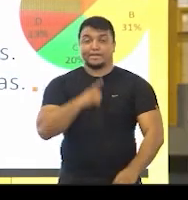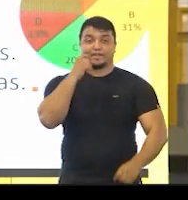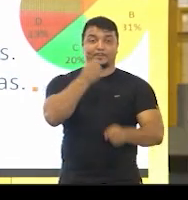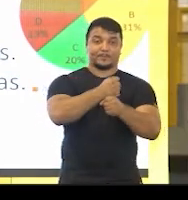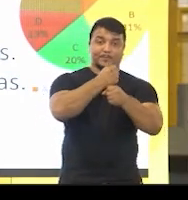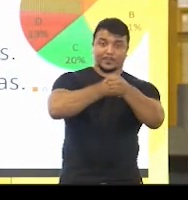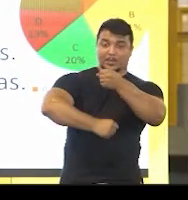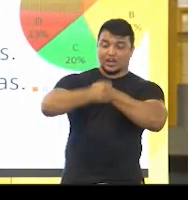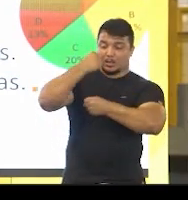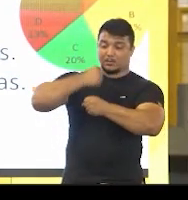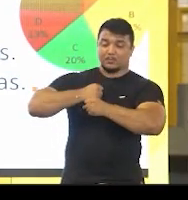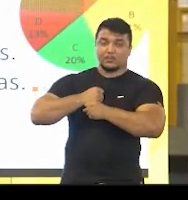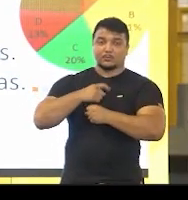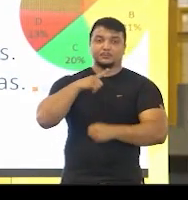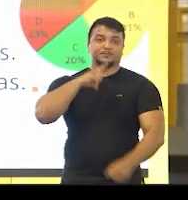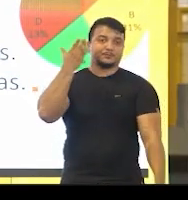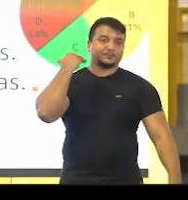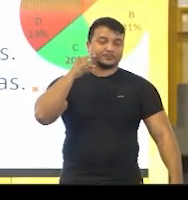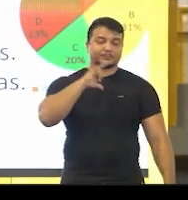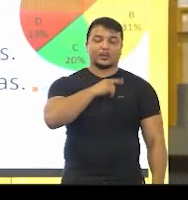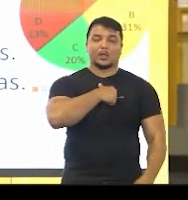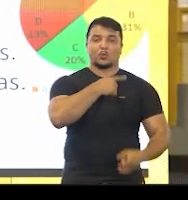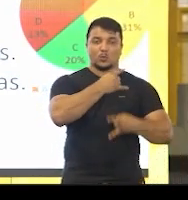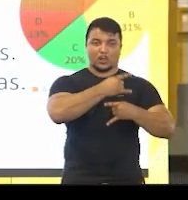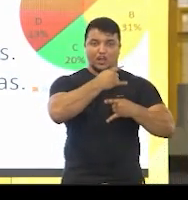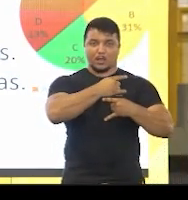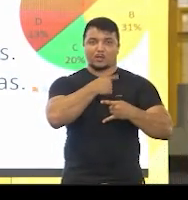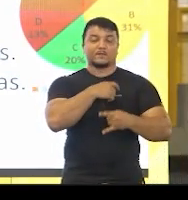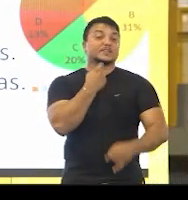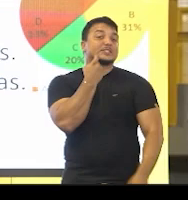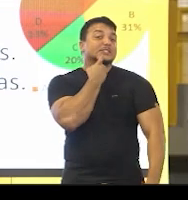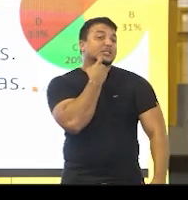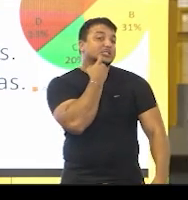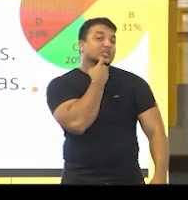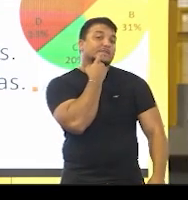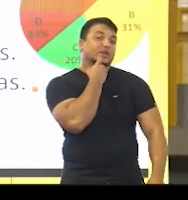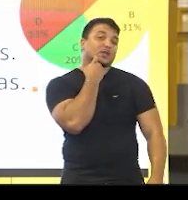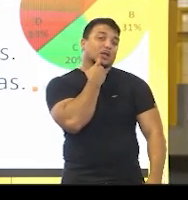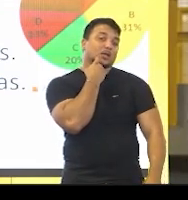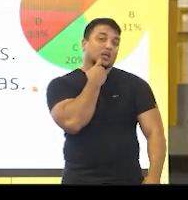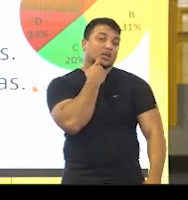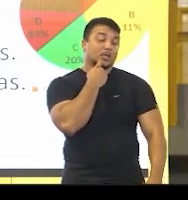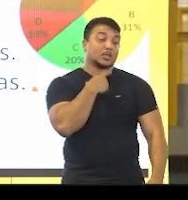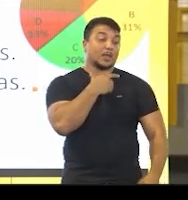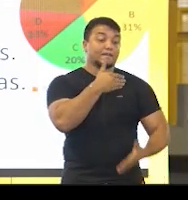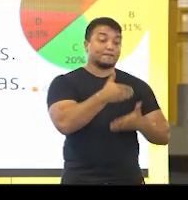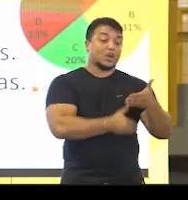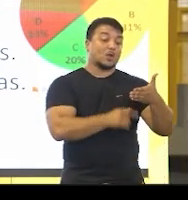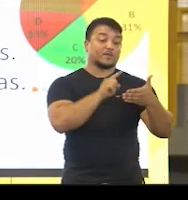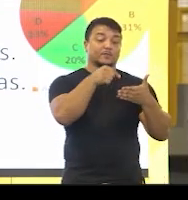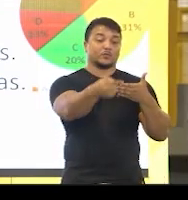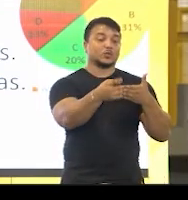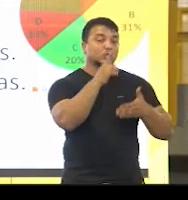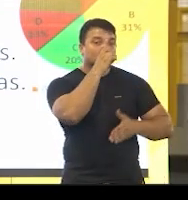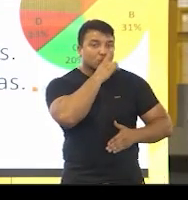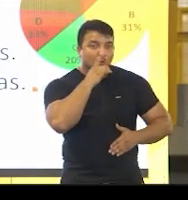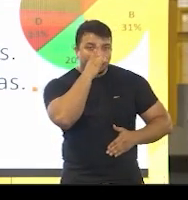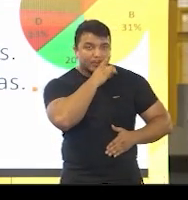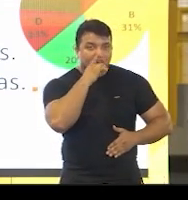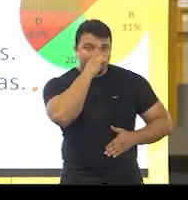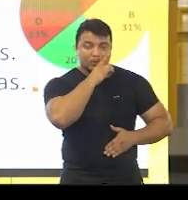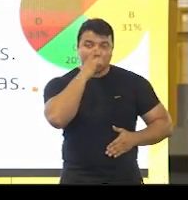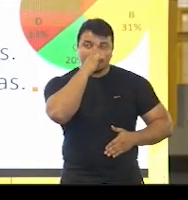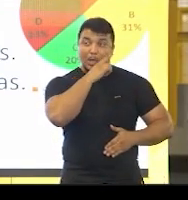No ano passado, numa live que eu estava fazendo na sexta-feira, a prova do Enem foi no